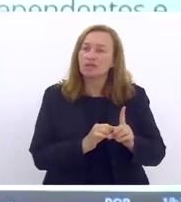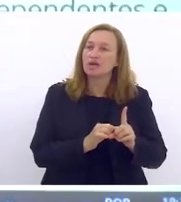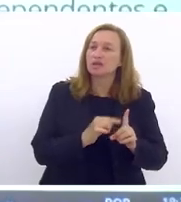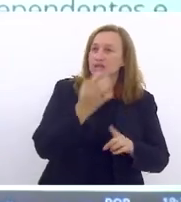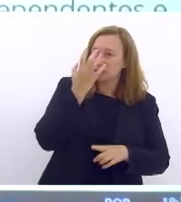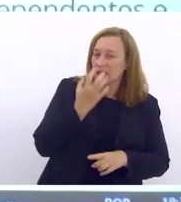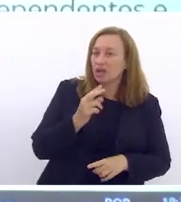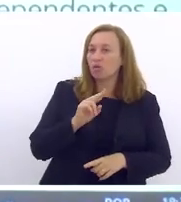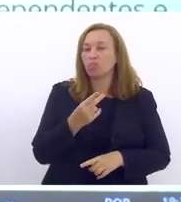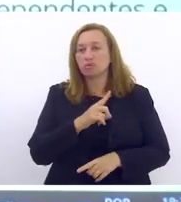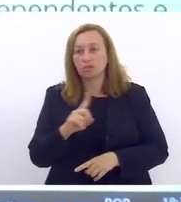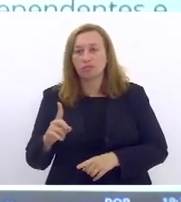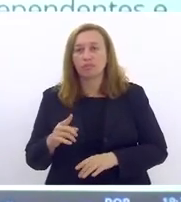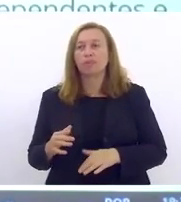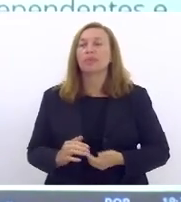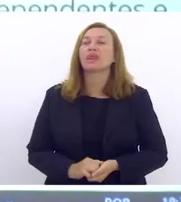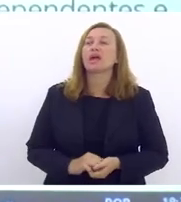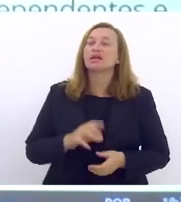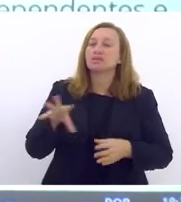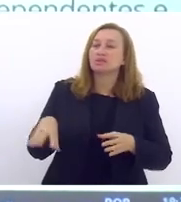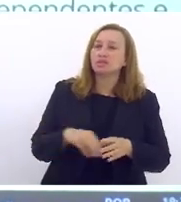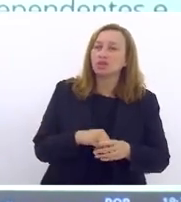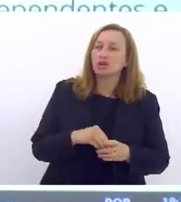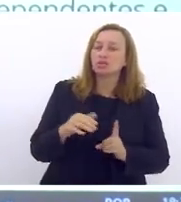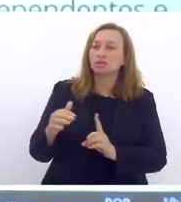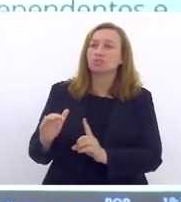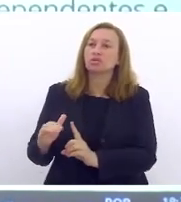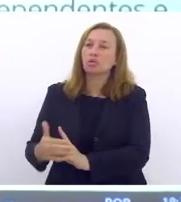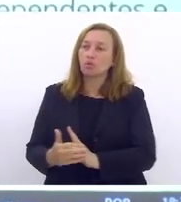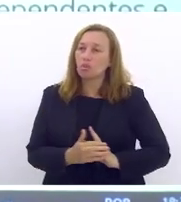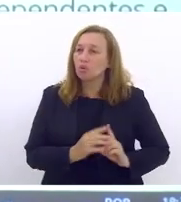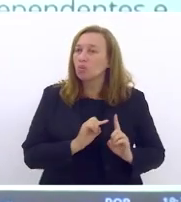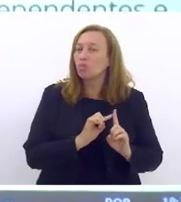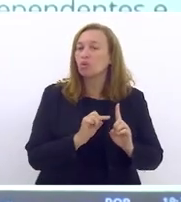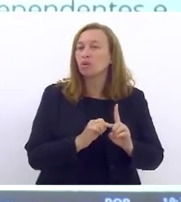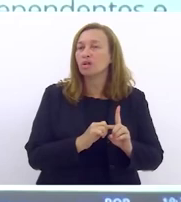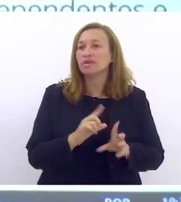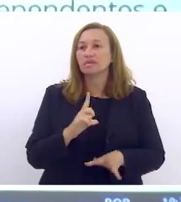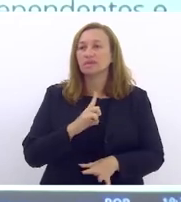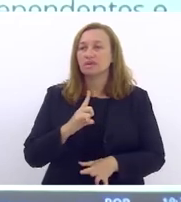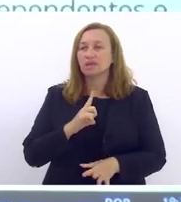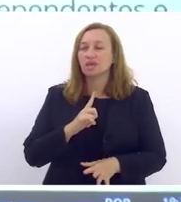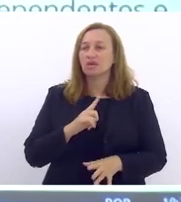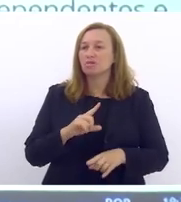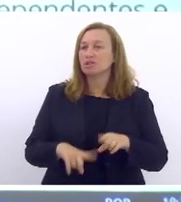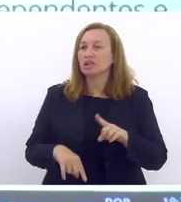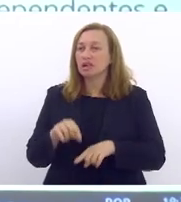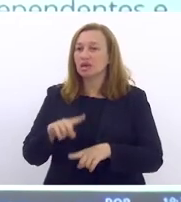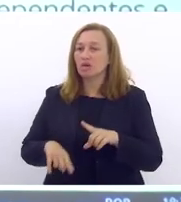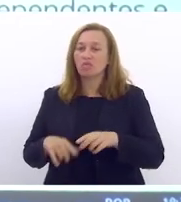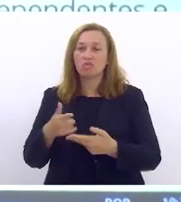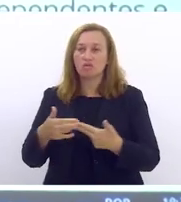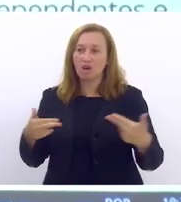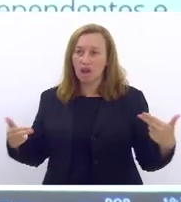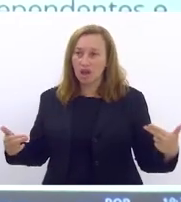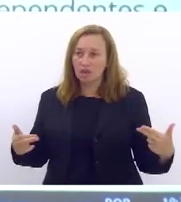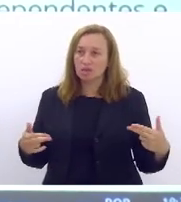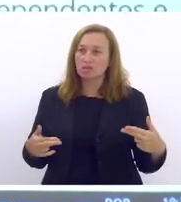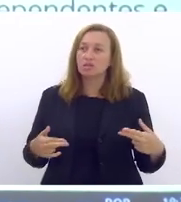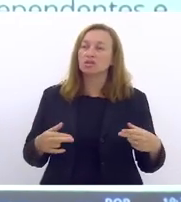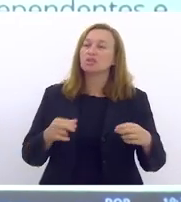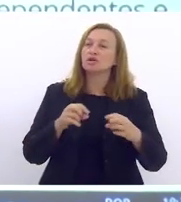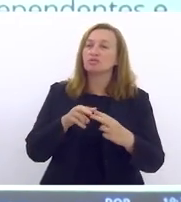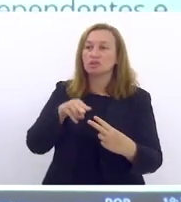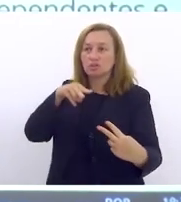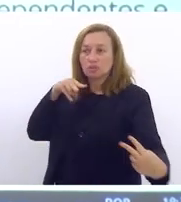atendimentos. É, dentro do Acolher Gestante, a gente tem uma riqueza de material virtual, em PDF